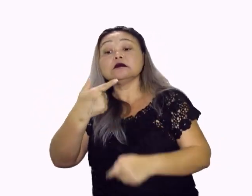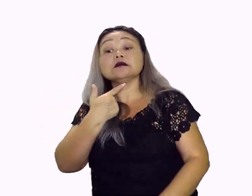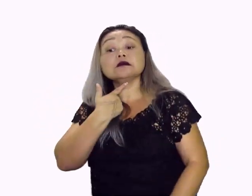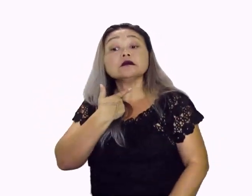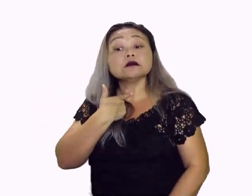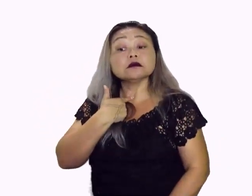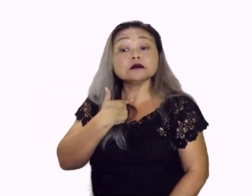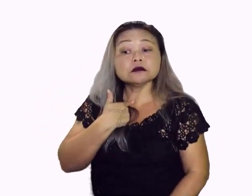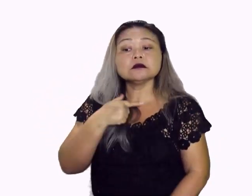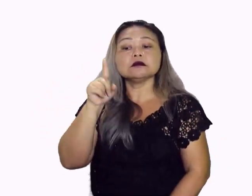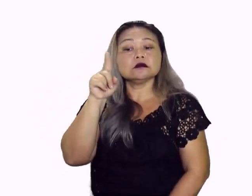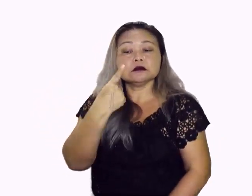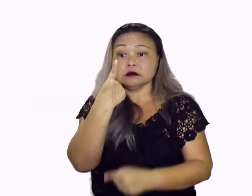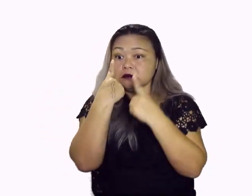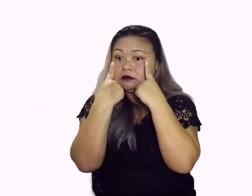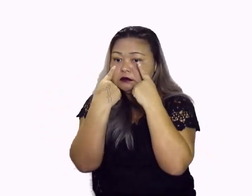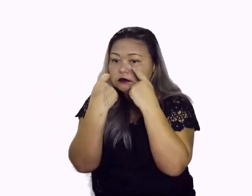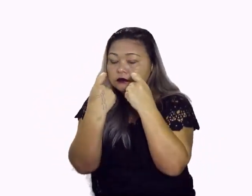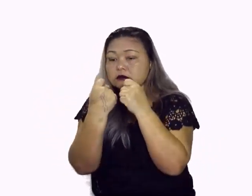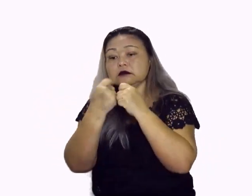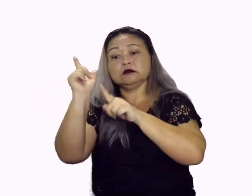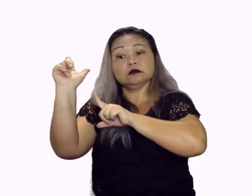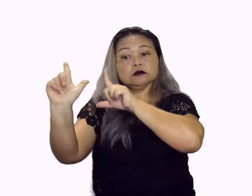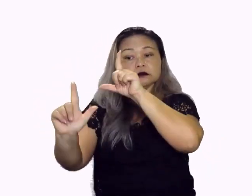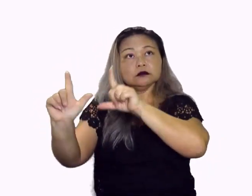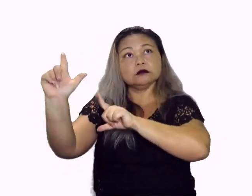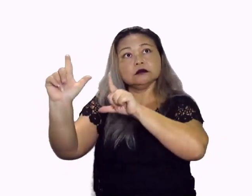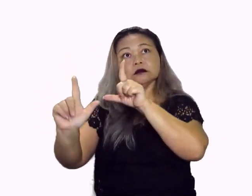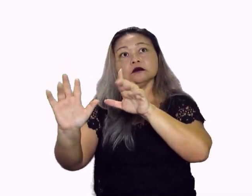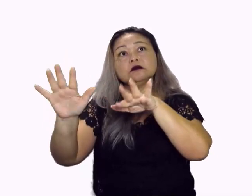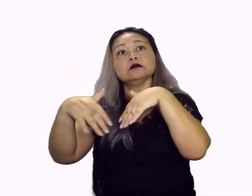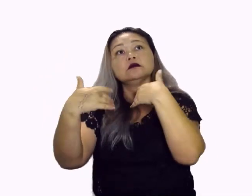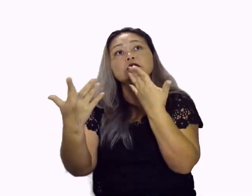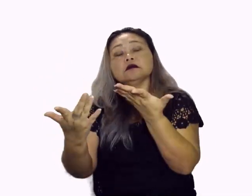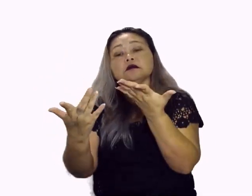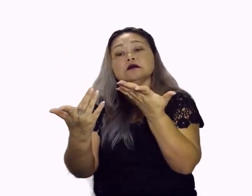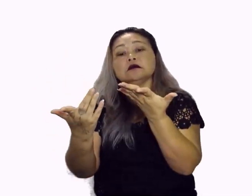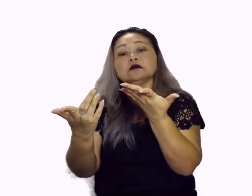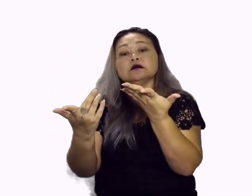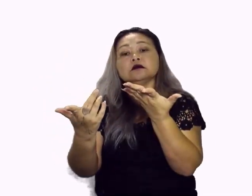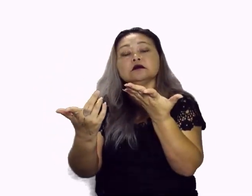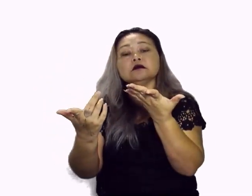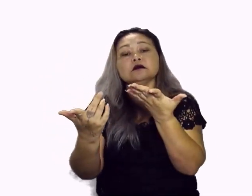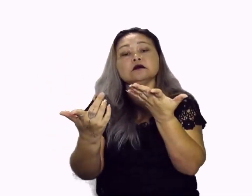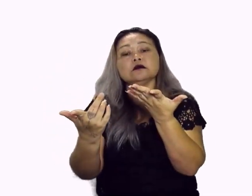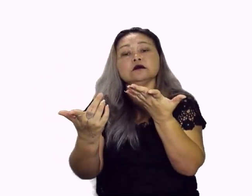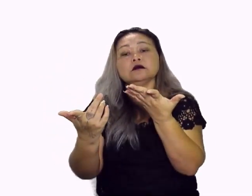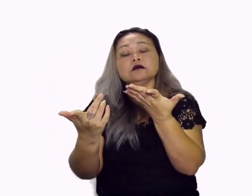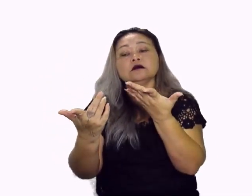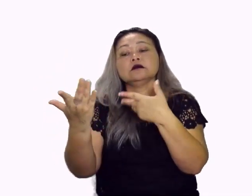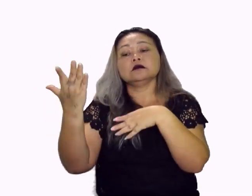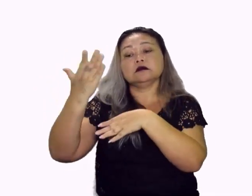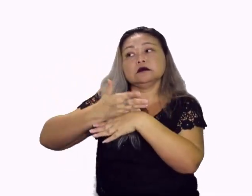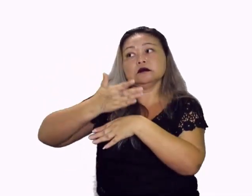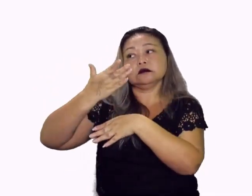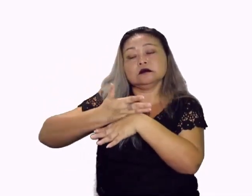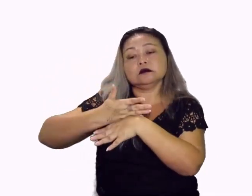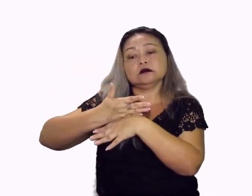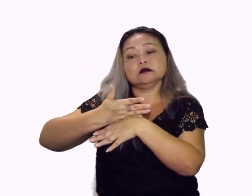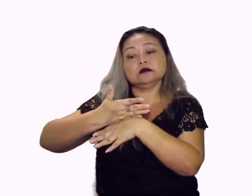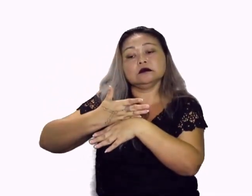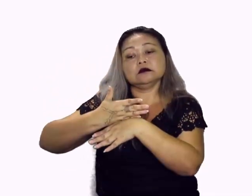desejos. Muito interessante. A televisão, né? A TV, novelas,